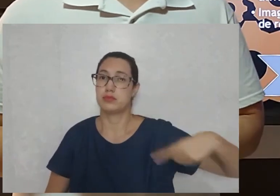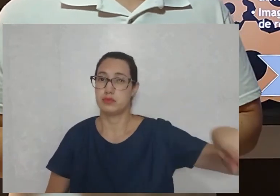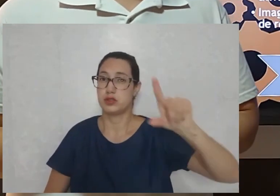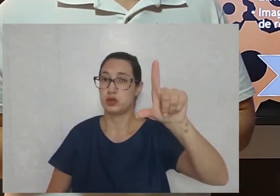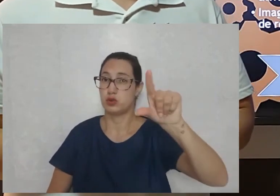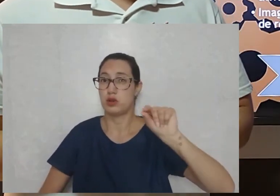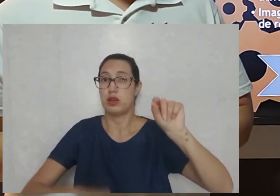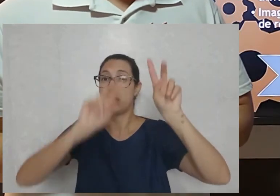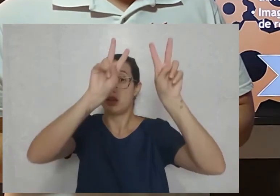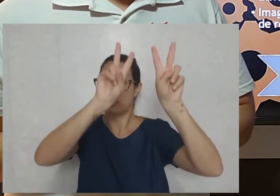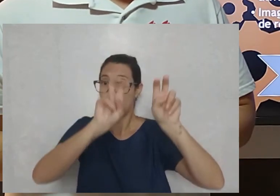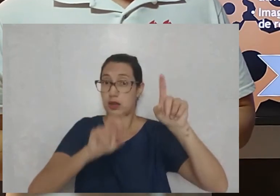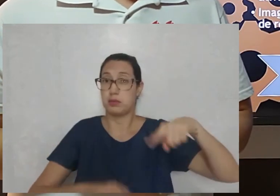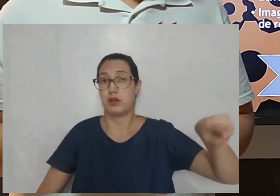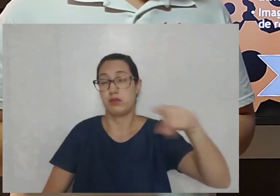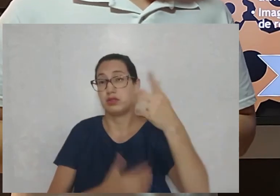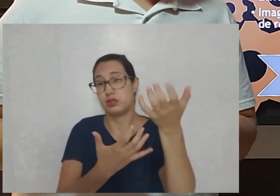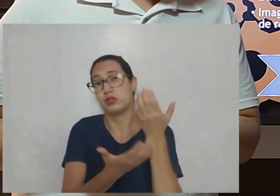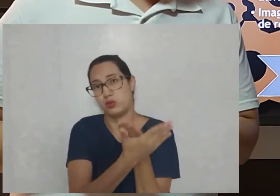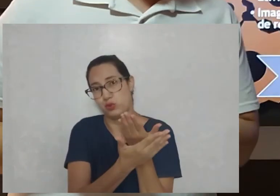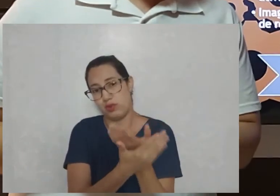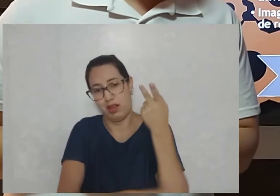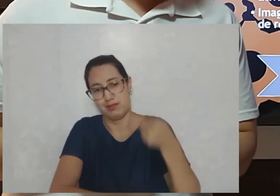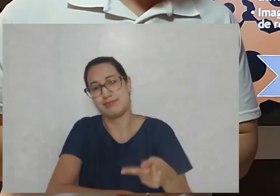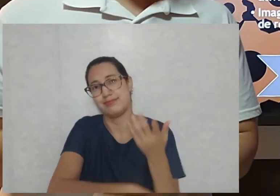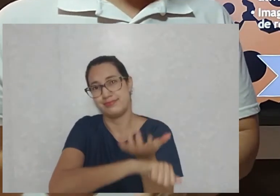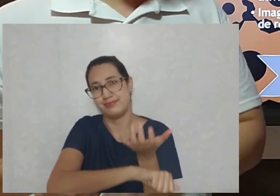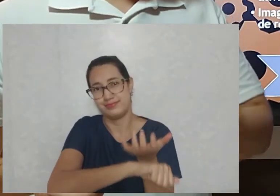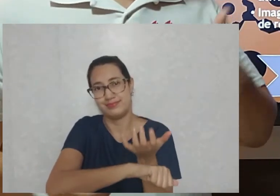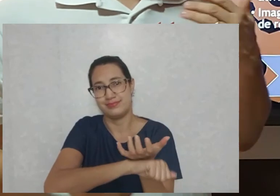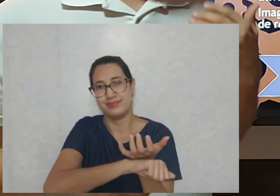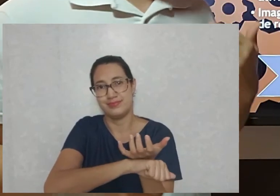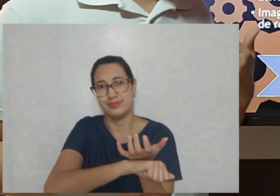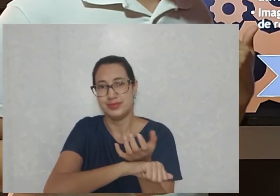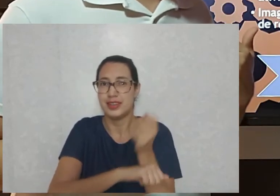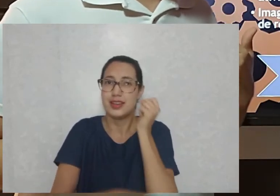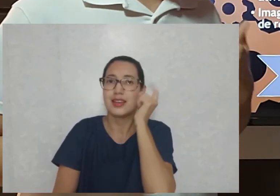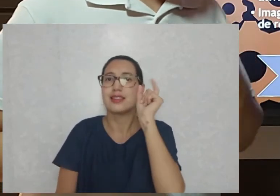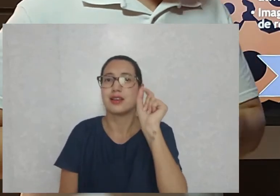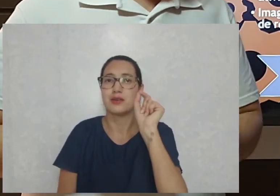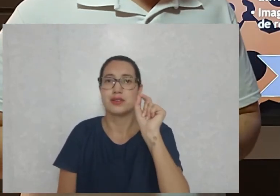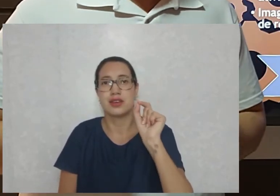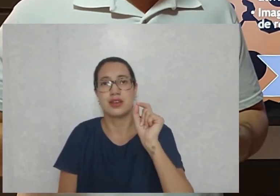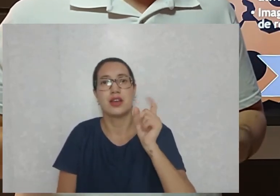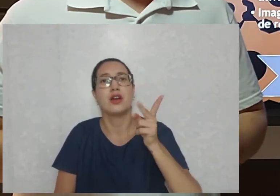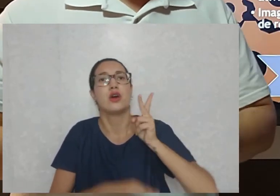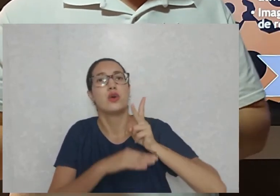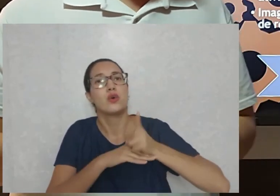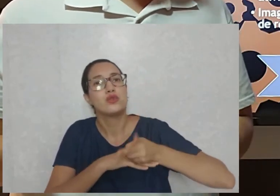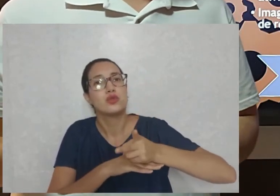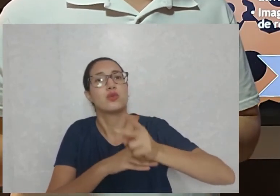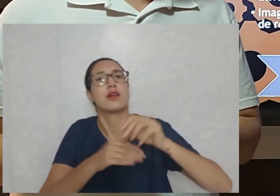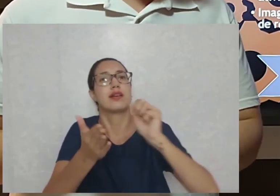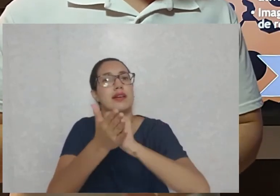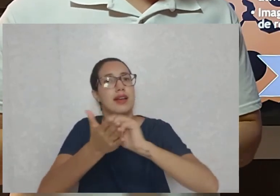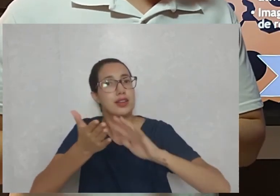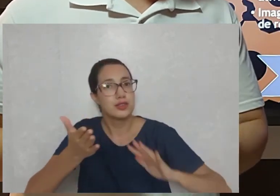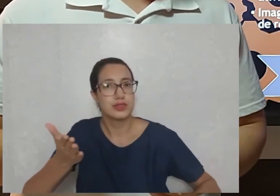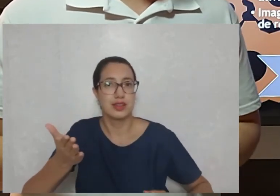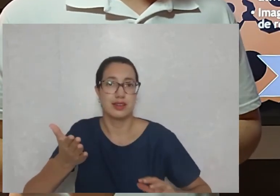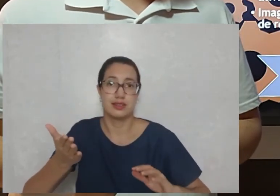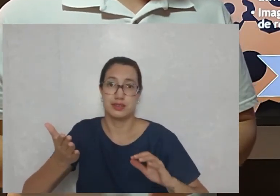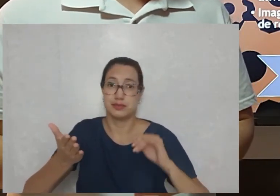artigo de vocês da disciplina. E a ideia é sempre dar uma continuação da atividade que vocês fizeram anteriormente, até por questão de poupar energia e vocês